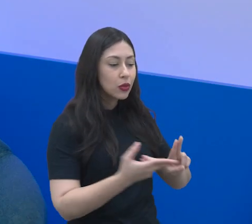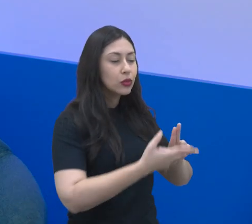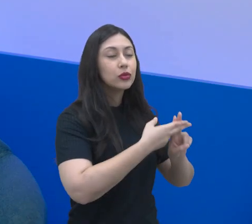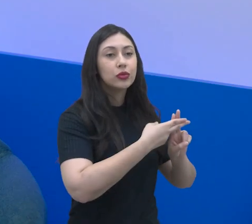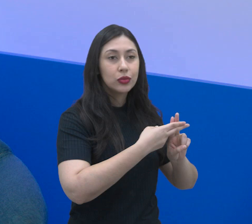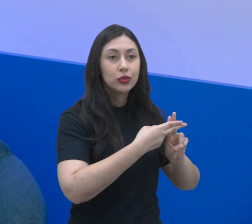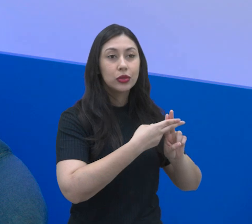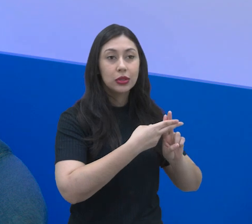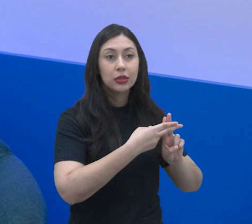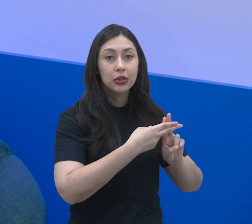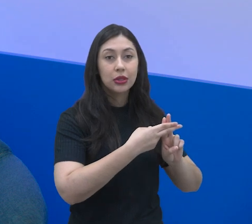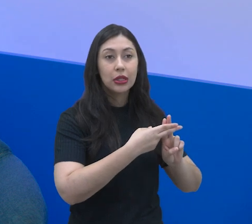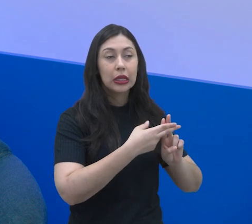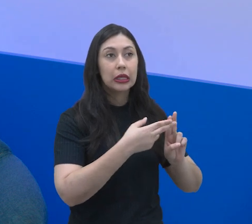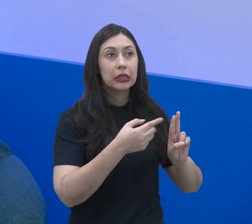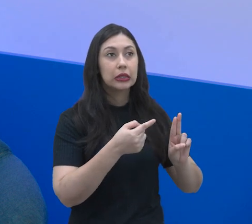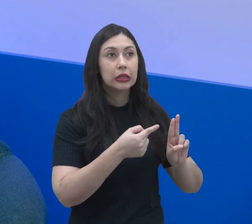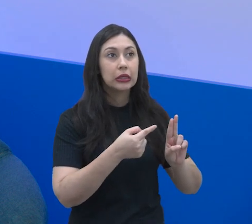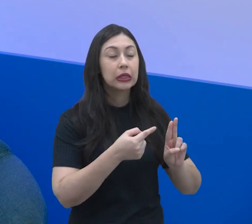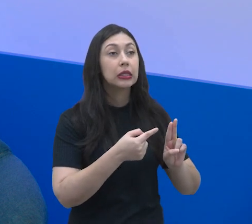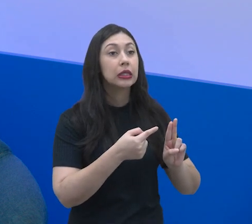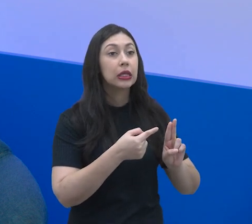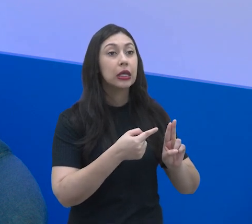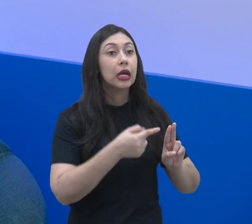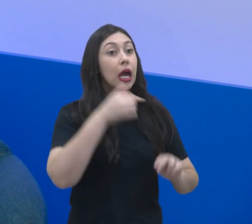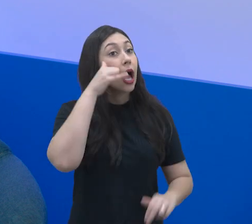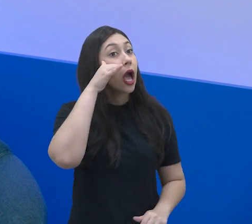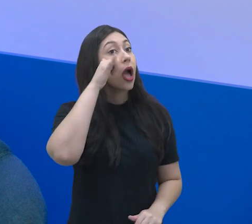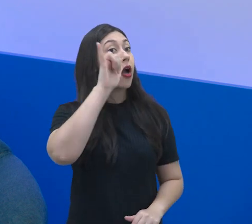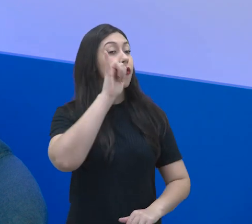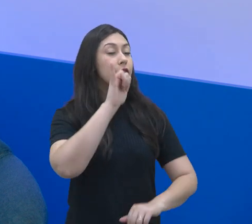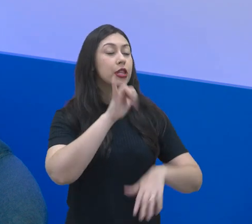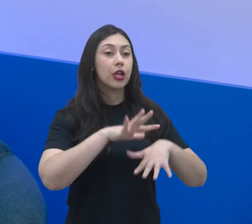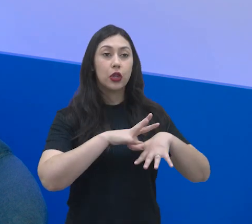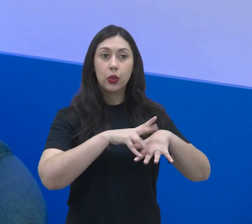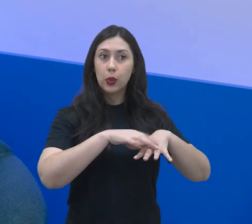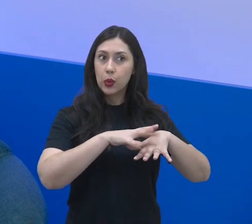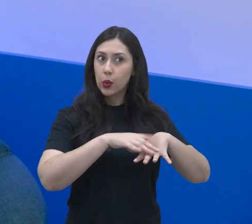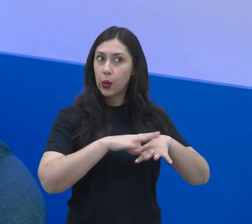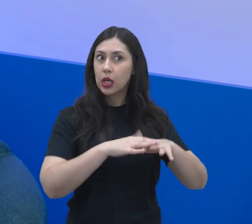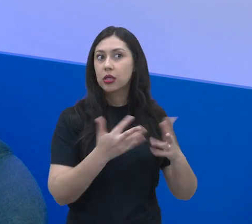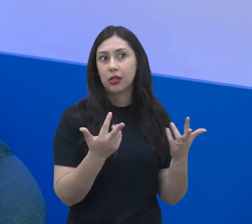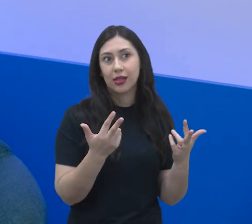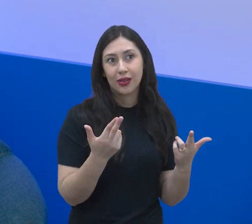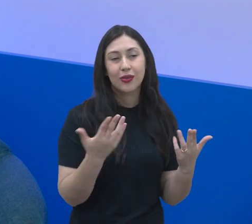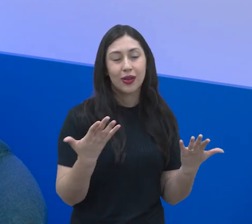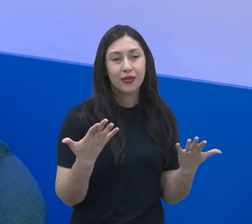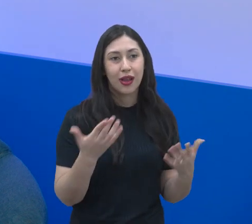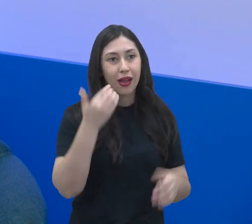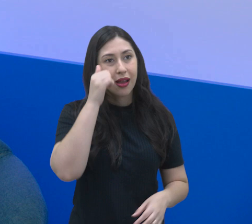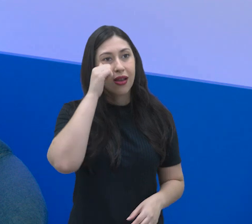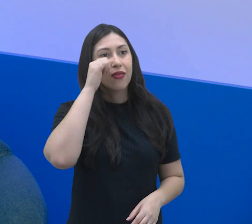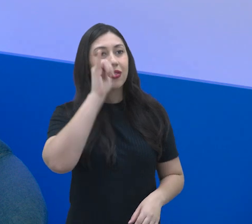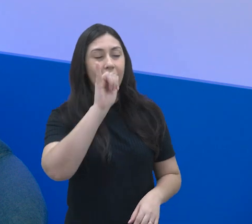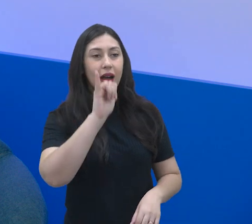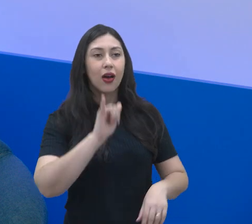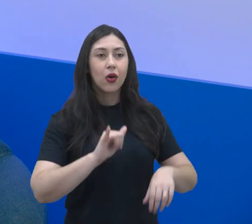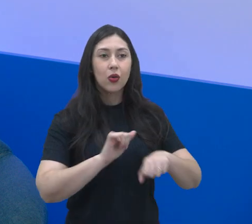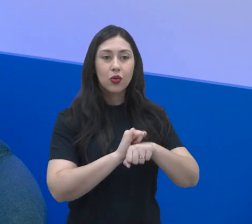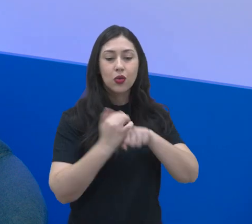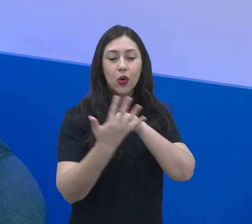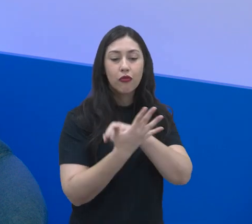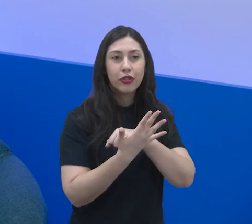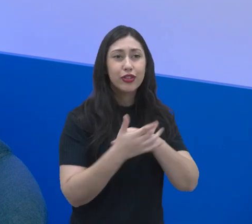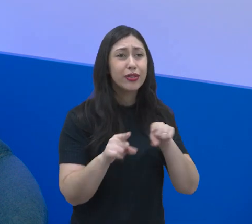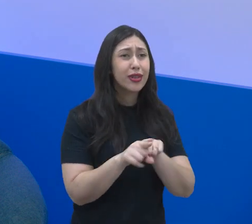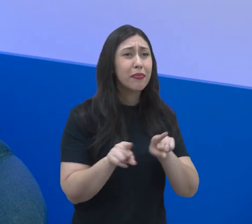SUS, elas têm uma forma interessante de prevenir as doenças, como a gente viu, como tu citou agora no Covid-19, né? Mas